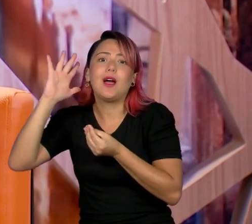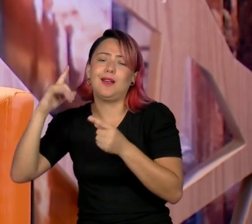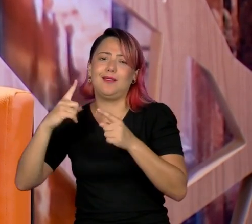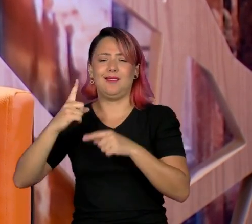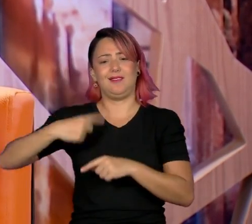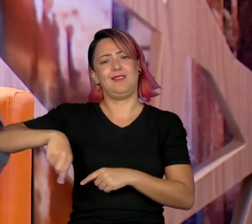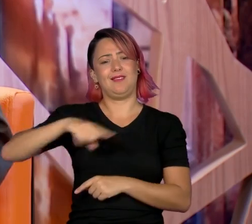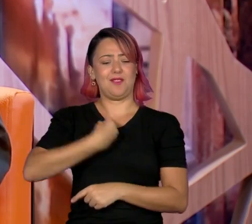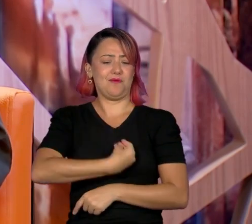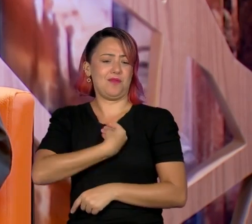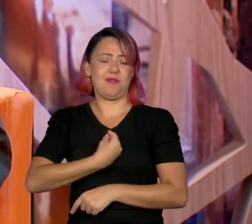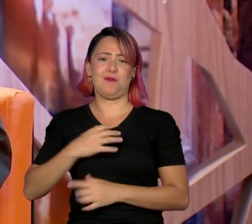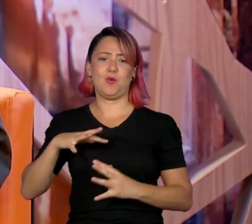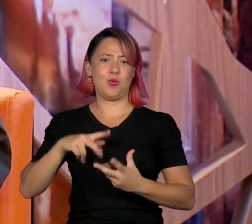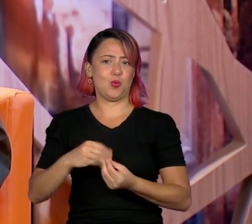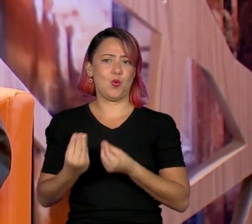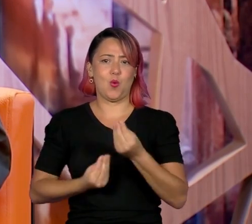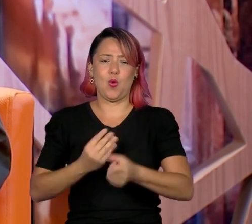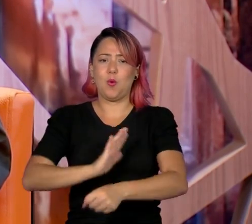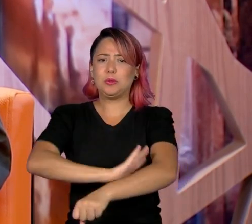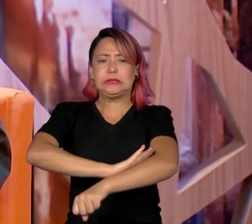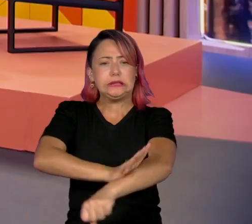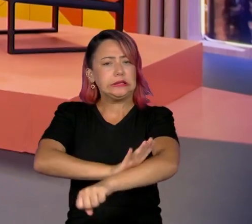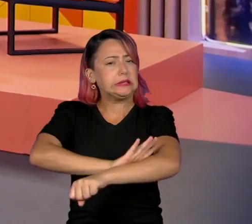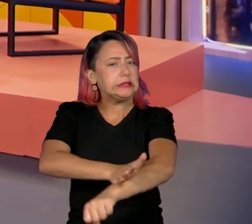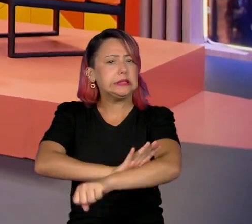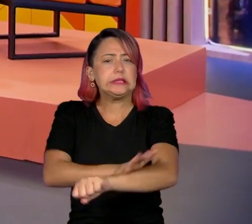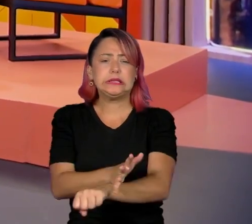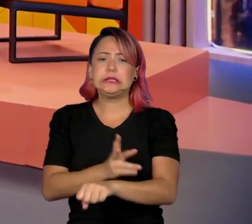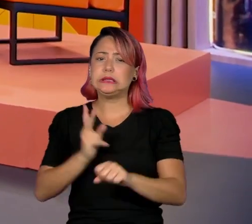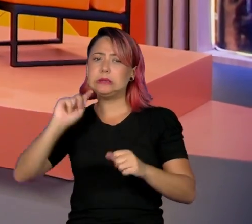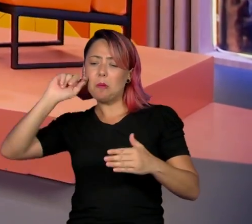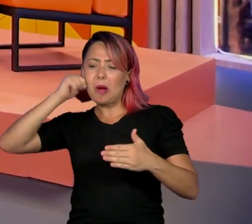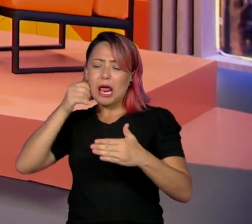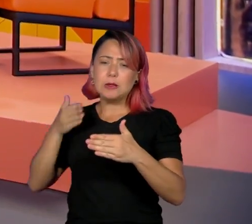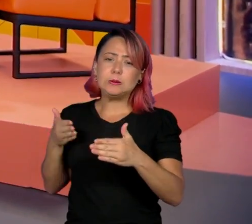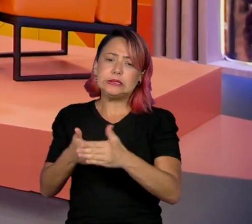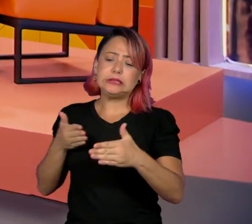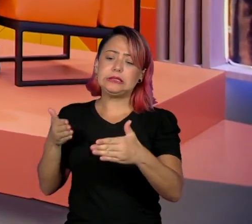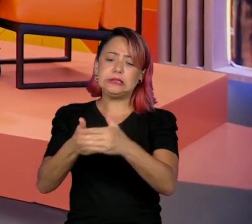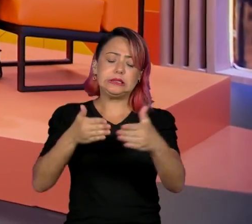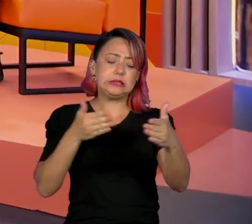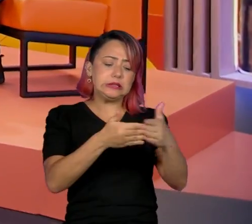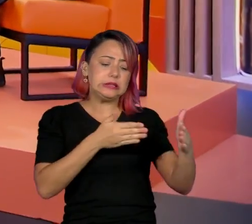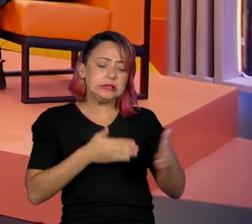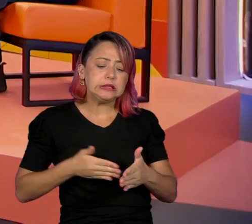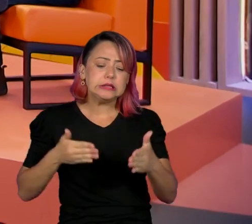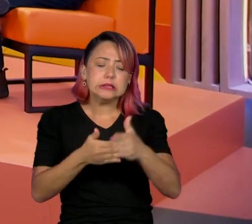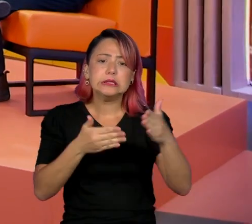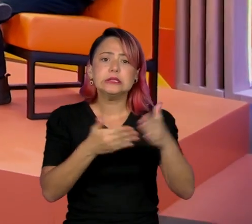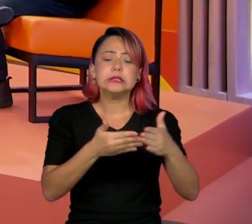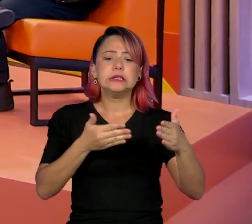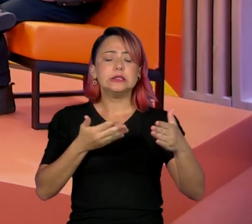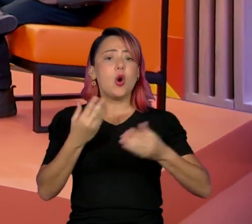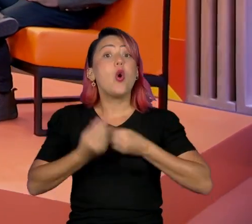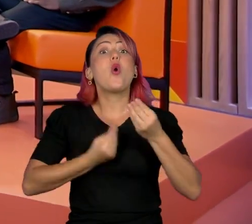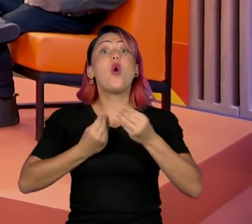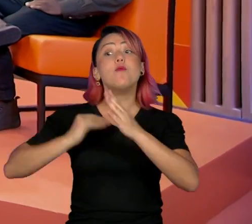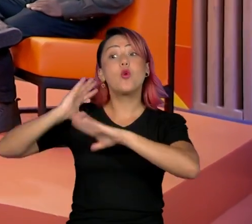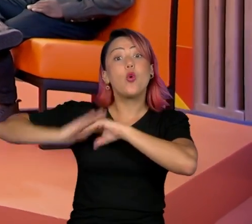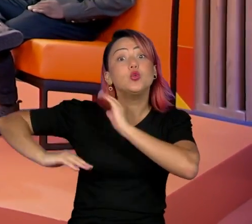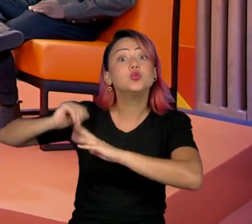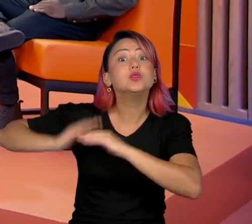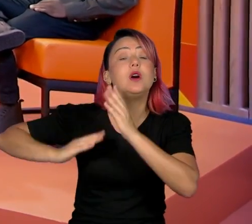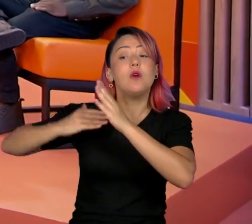esse que a gente vive e que coloca algumas barreiras para que a gente possa construir e dar solidez àquilo que a